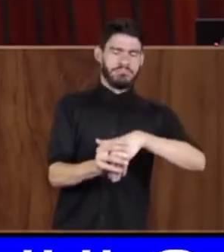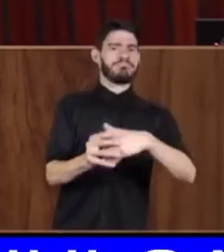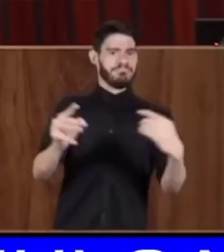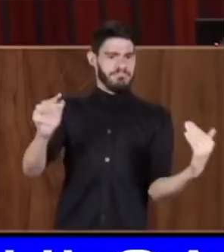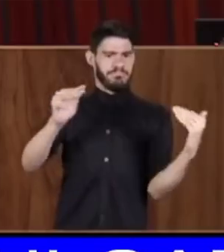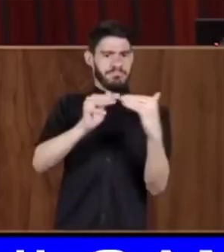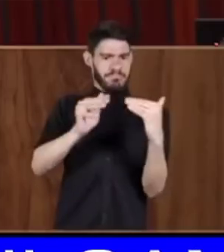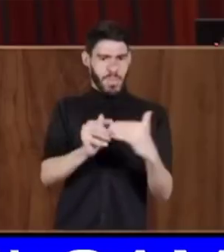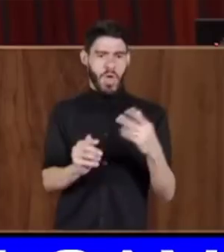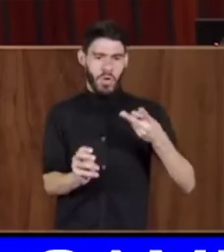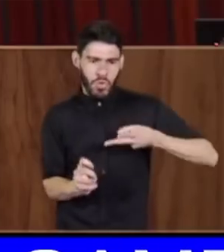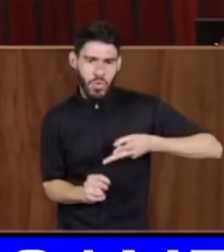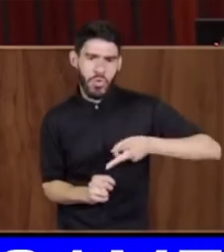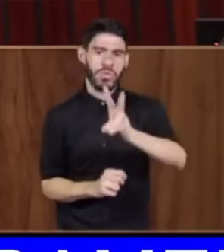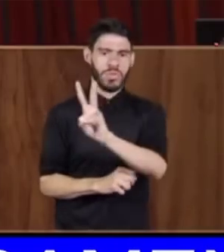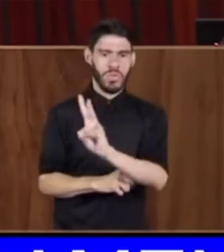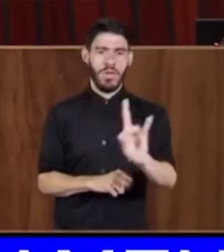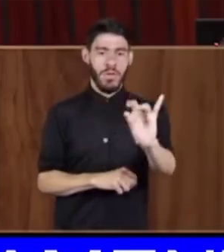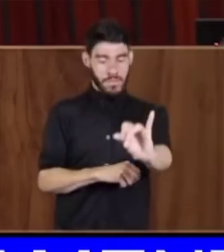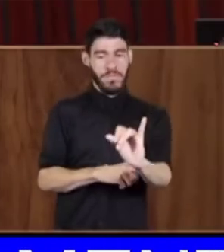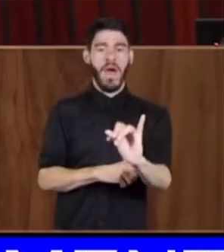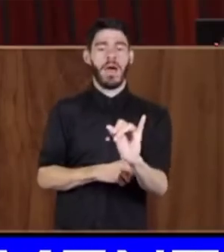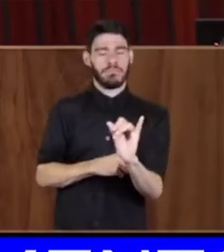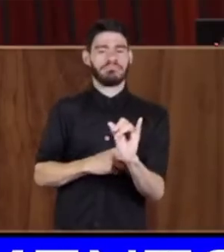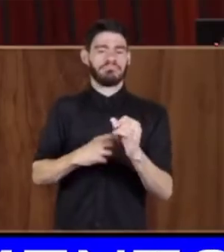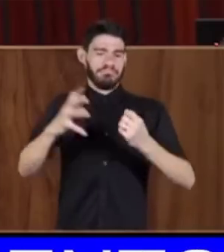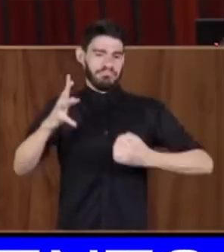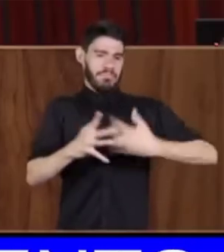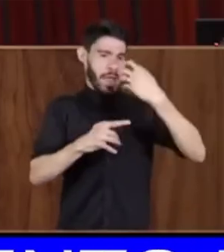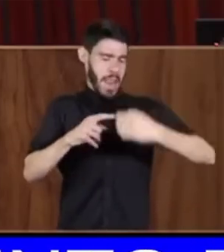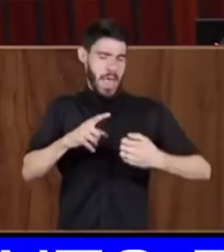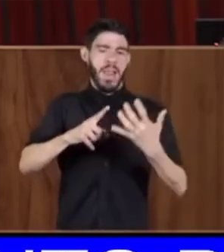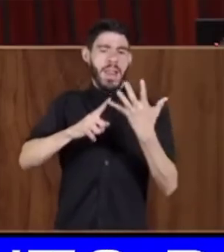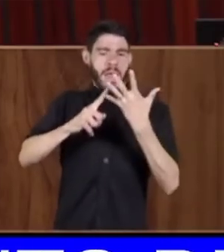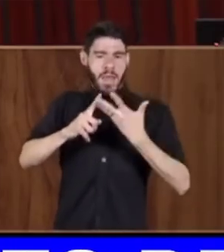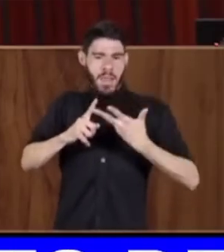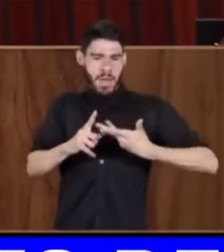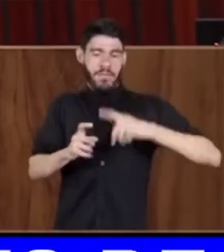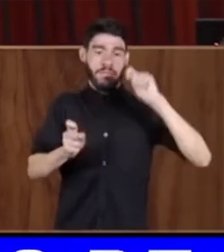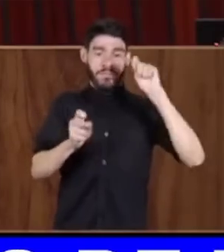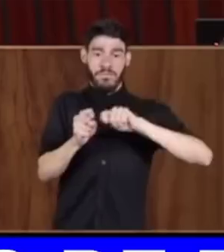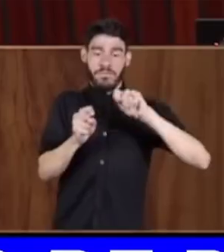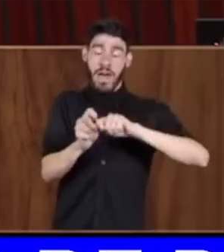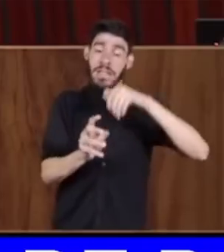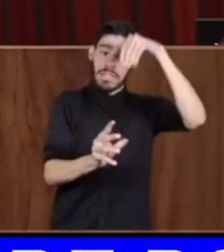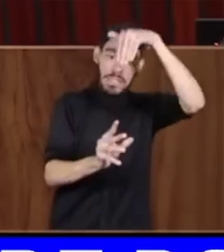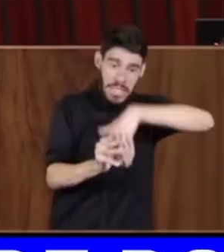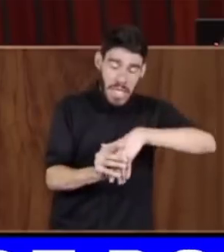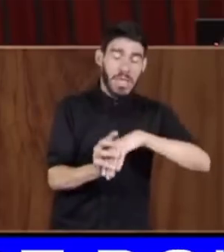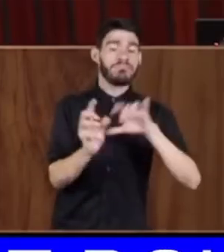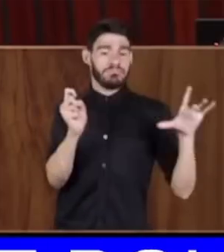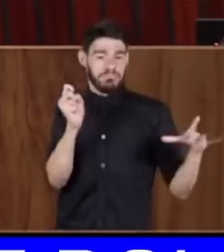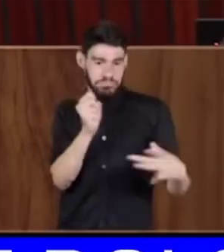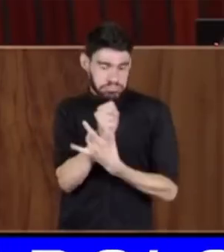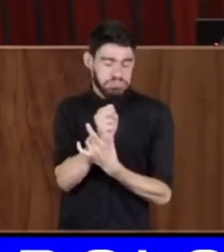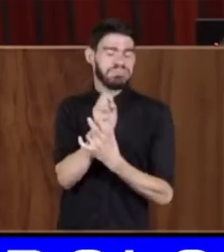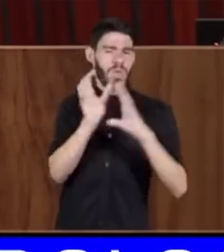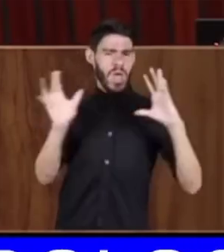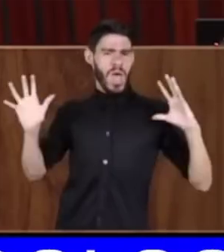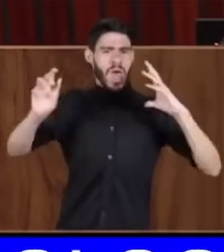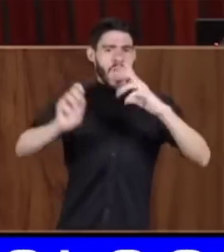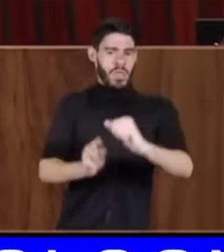e seguirá convergindo com esses fundamentos ao concretizar eleições em que se assegura a